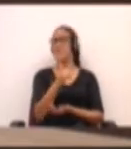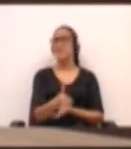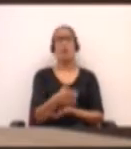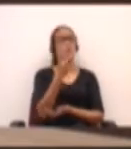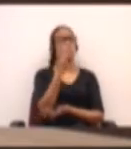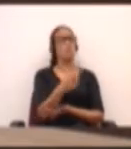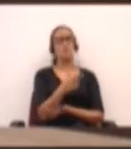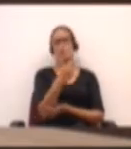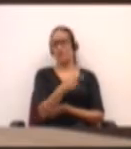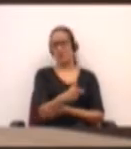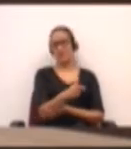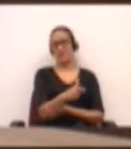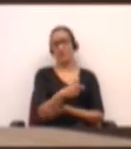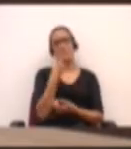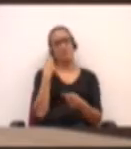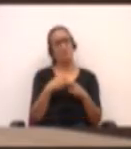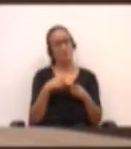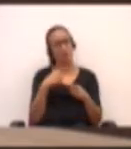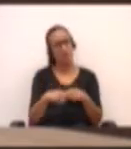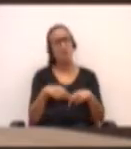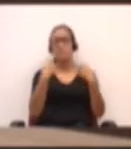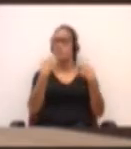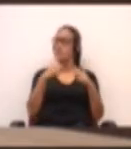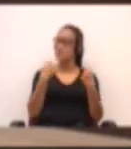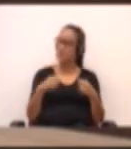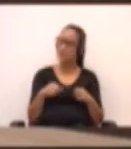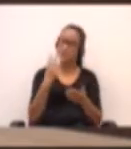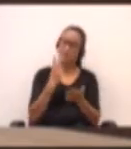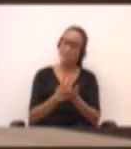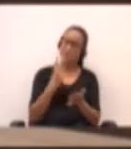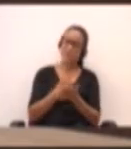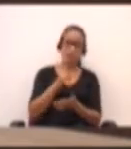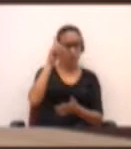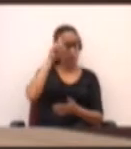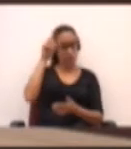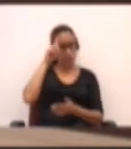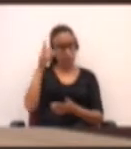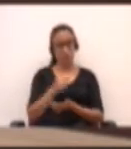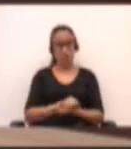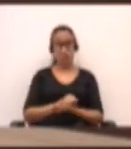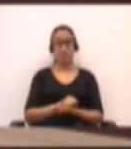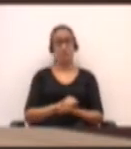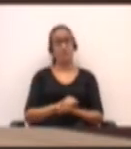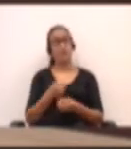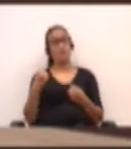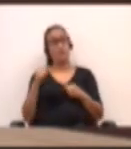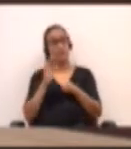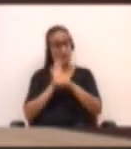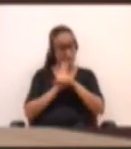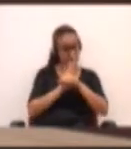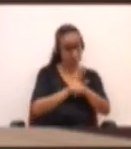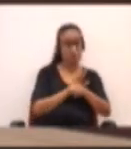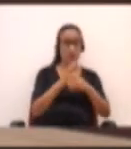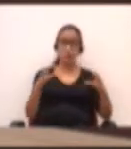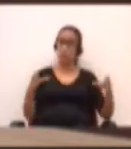elétrica, apesar das inúmeras necessidades cotidianas. Apesar da falta da atenção necessária a essa comunidade rural,